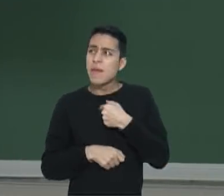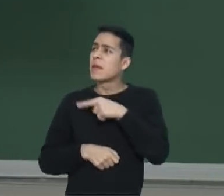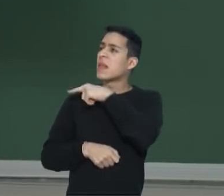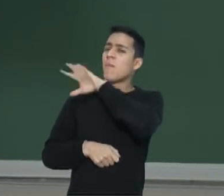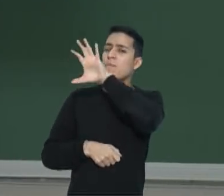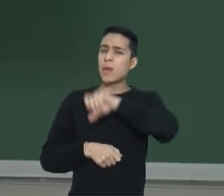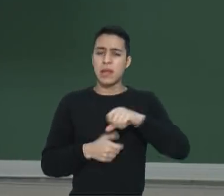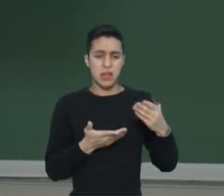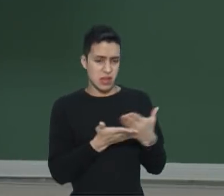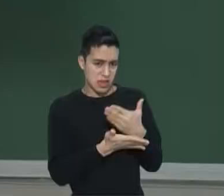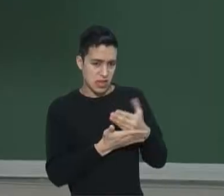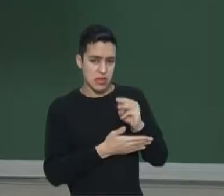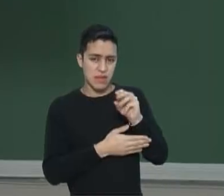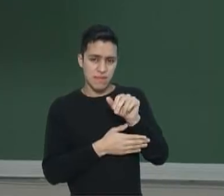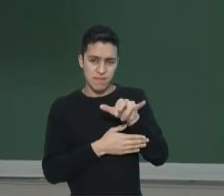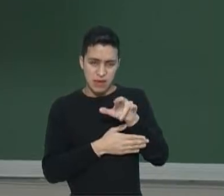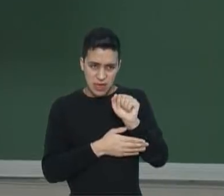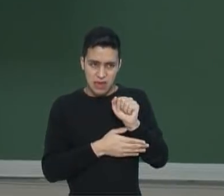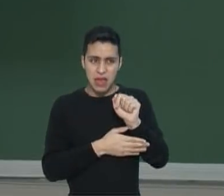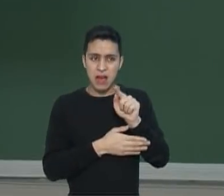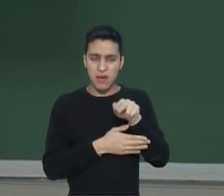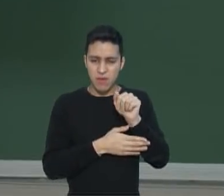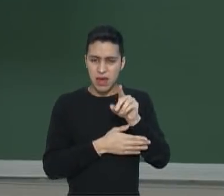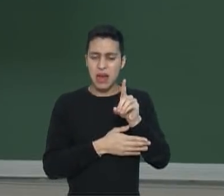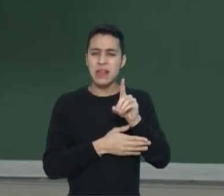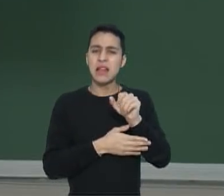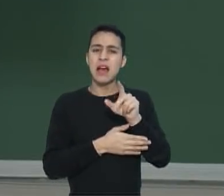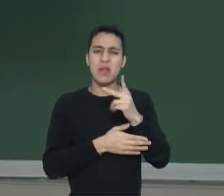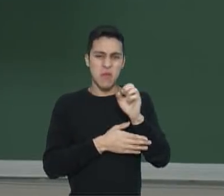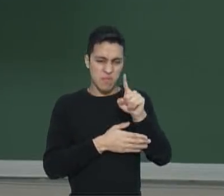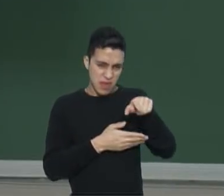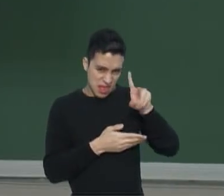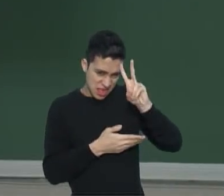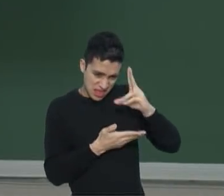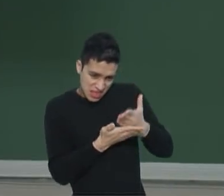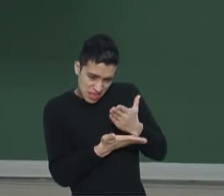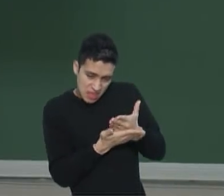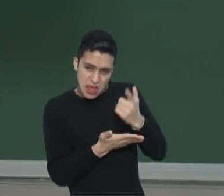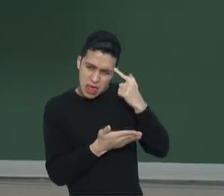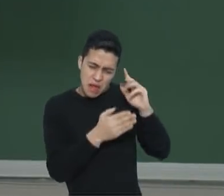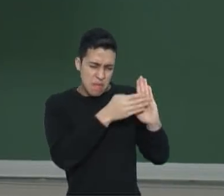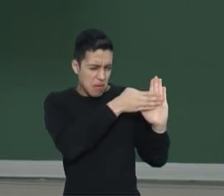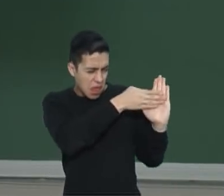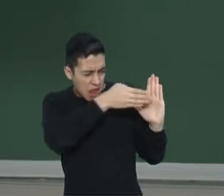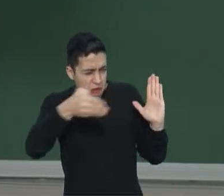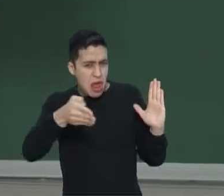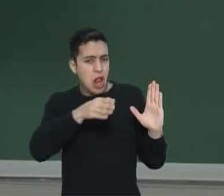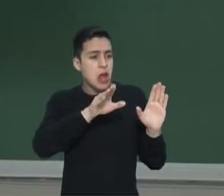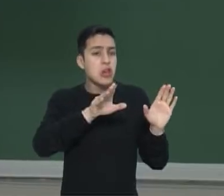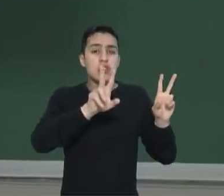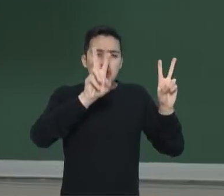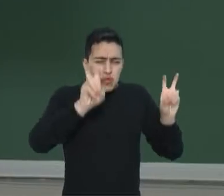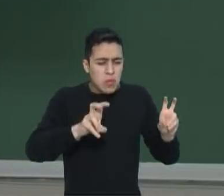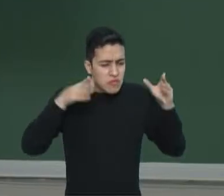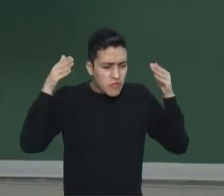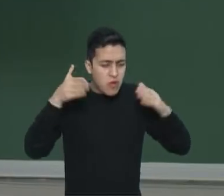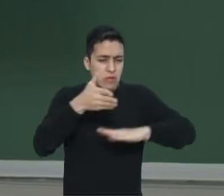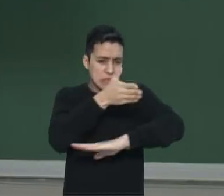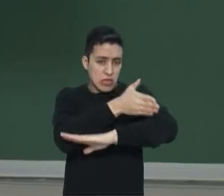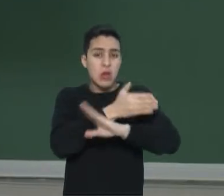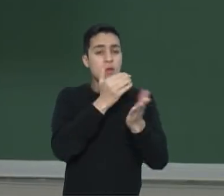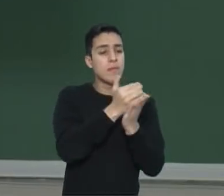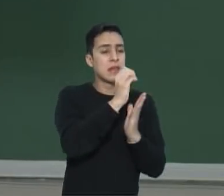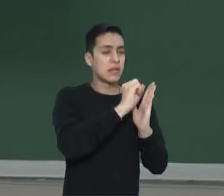tirei do livro da Maria Guadalupe Sanches, né, que é um livro, uma coletânea de fontes medievais, que ela começa lá no